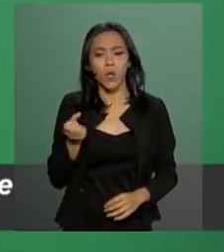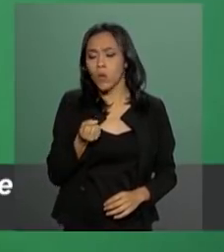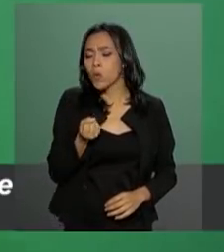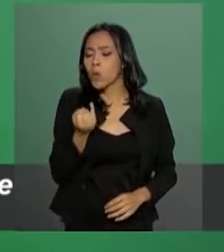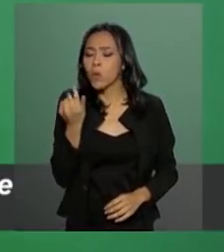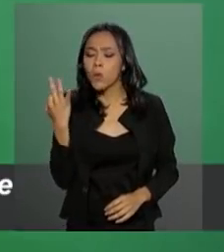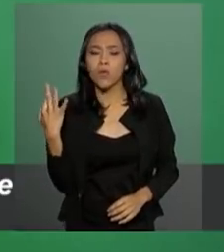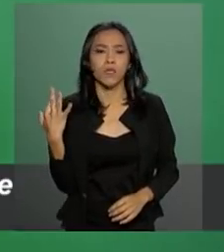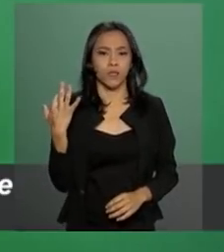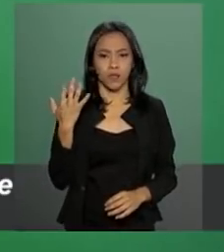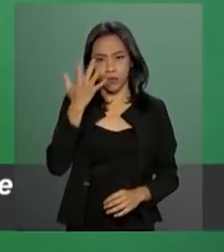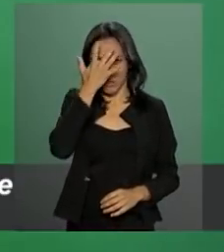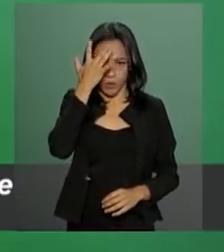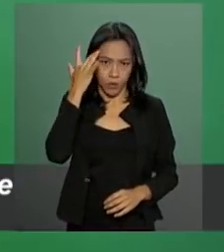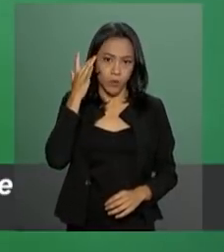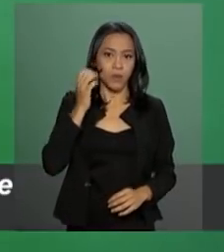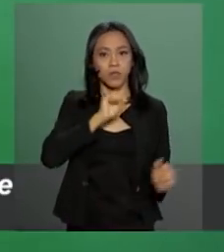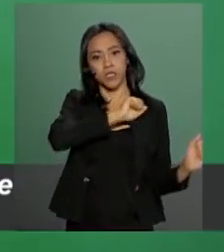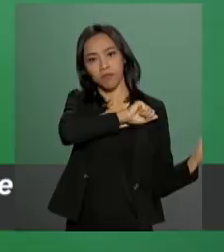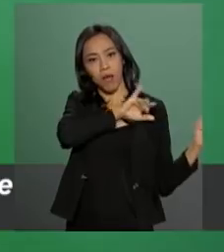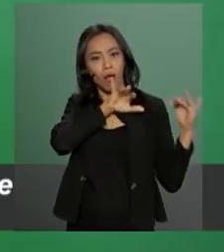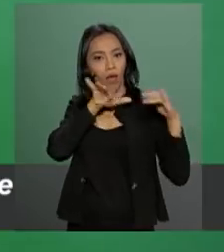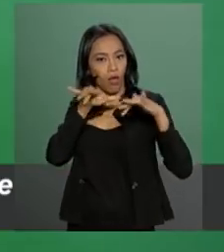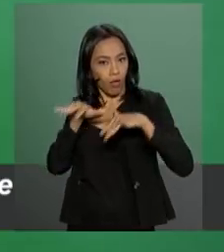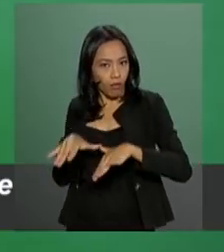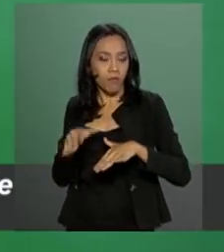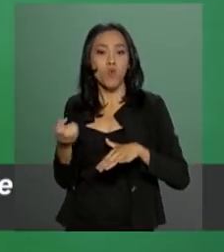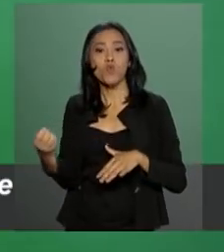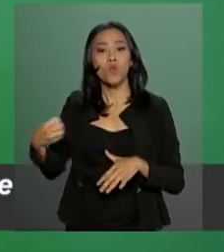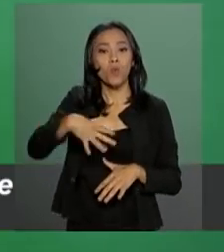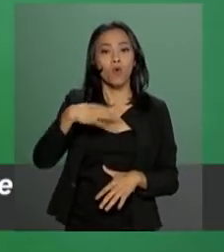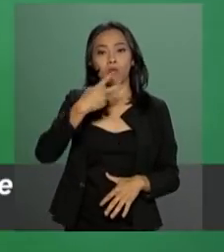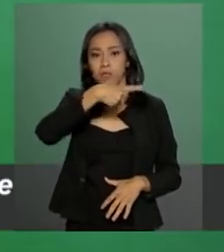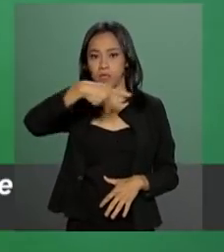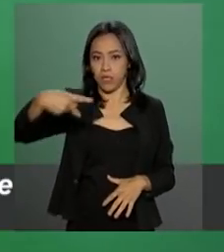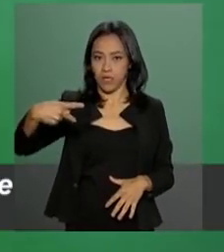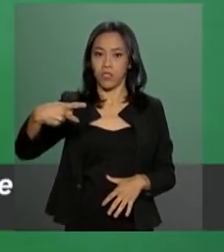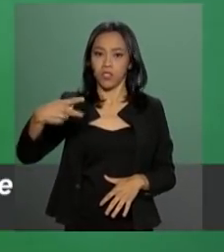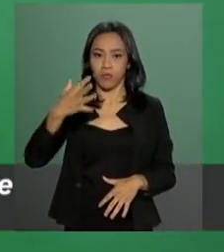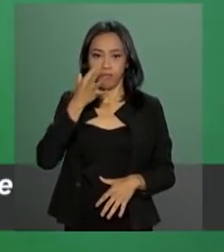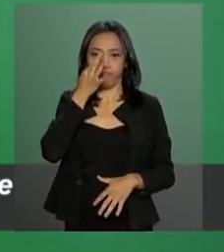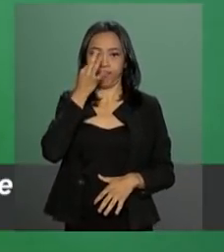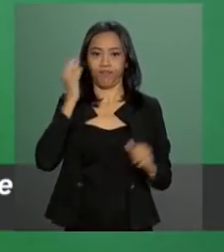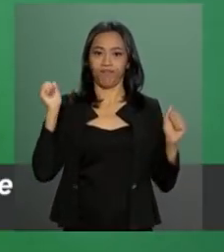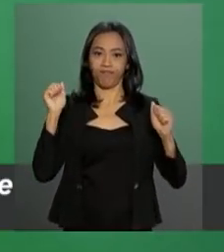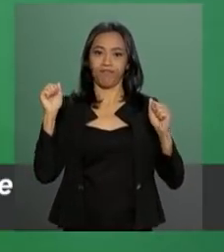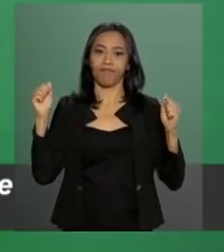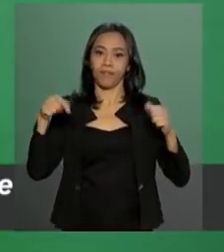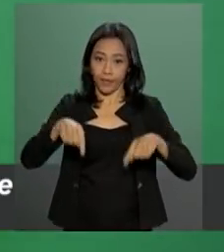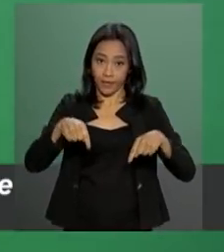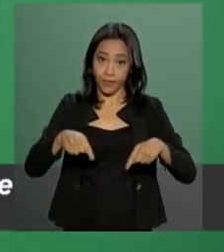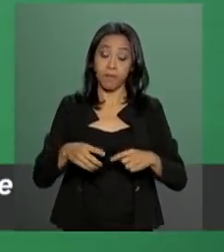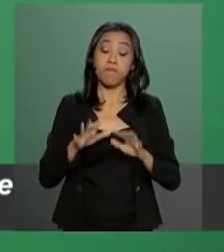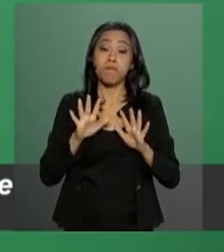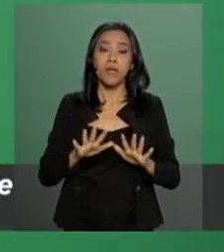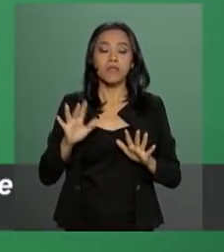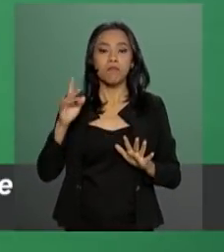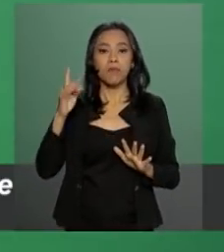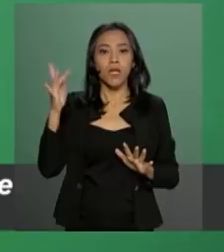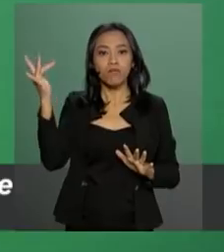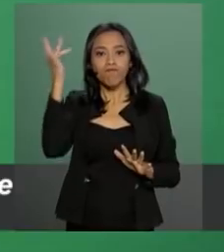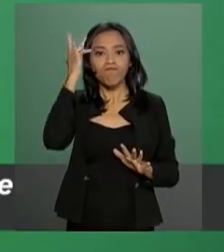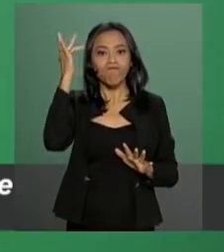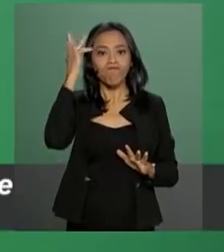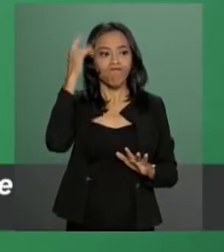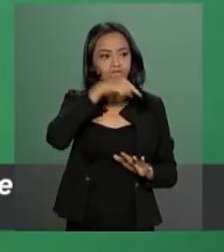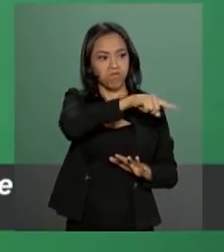que vieram a esta posse e maurício e sebastian mas pela qualidade daqueles que aqui se encontram